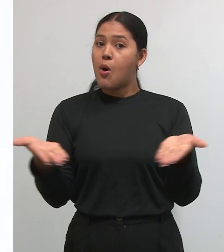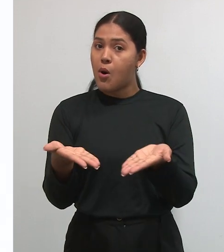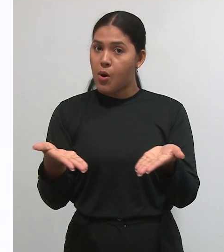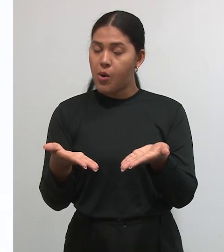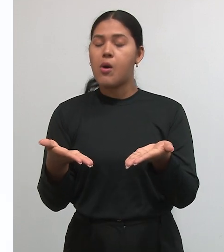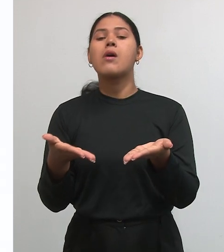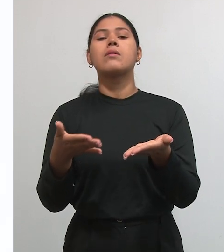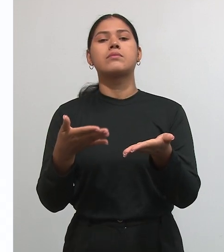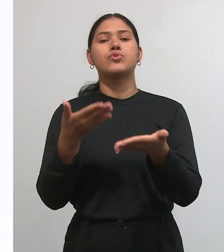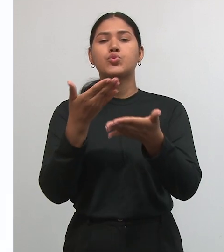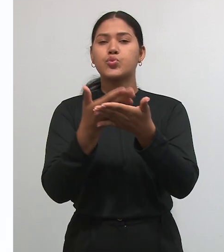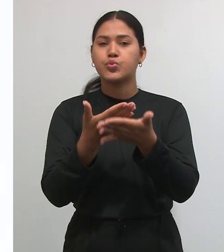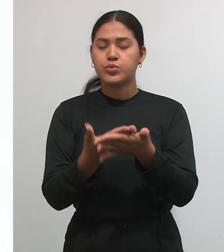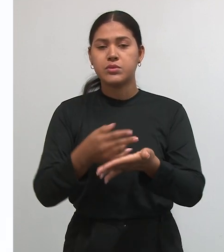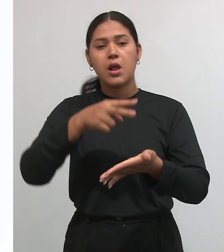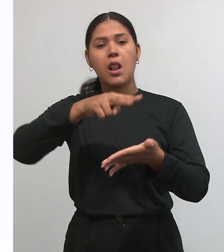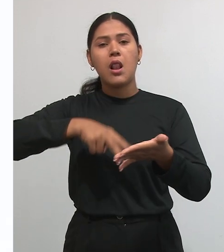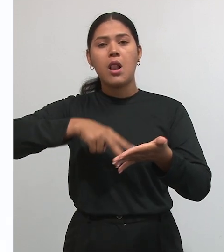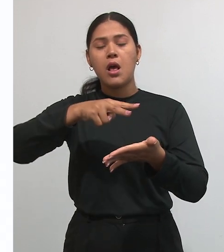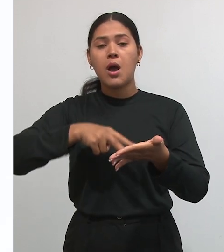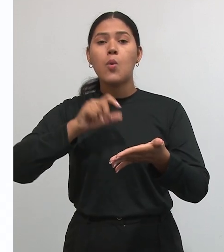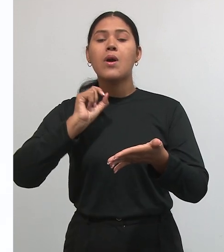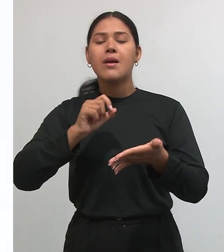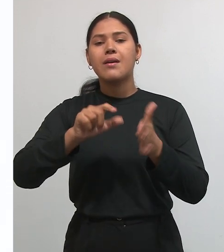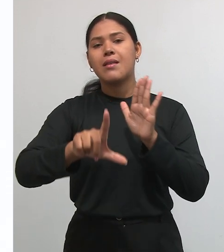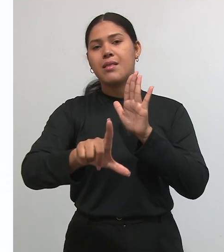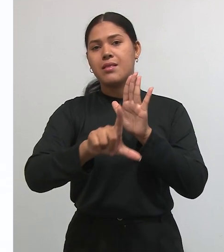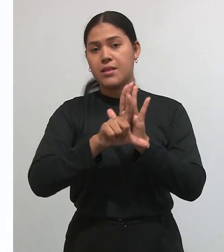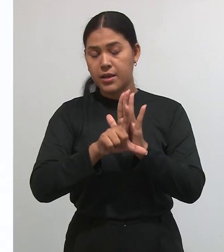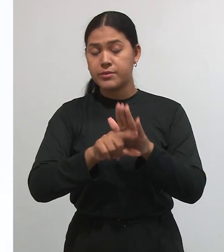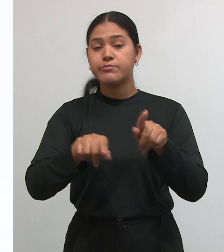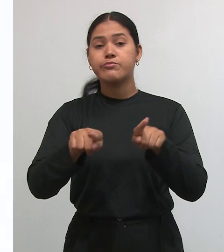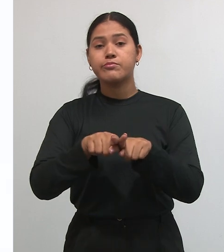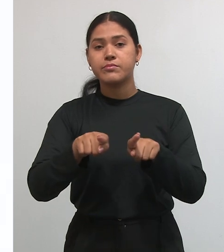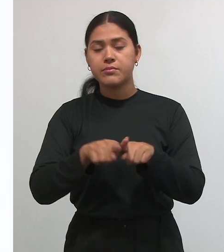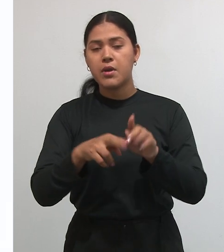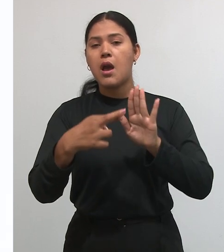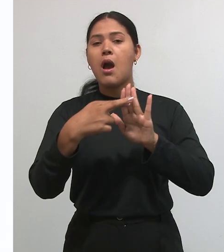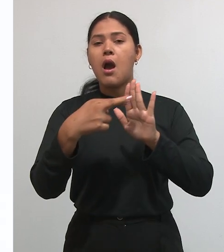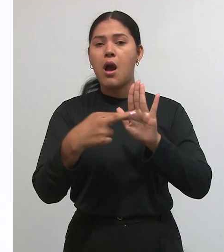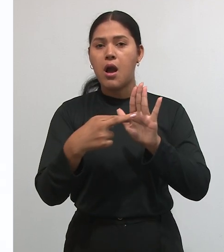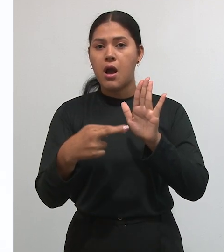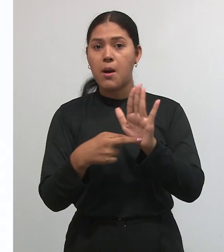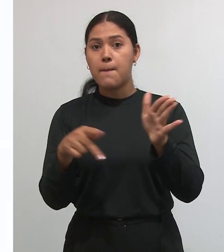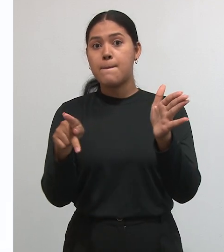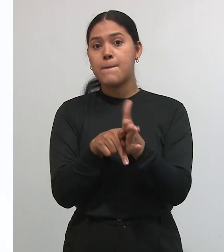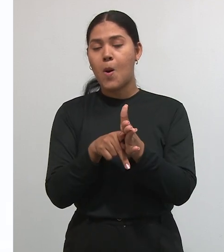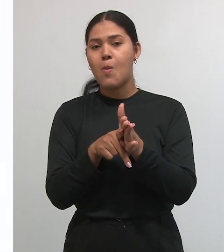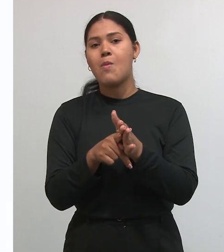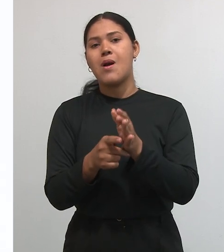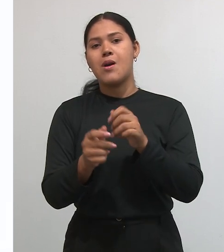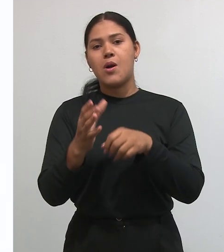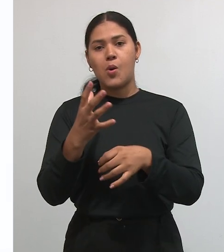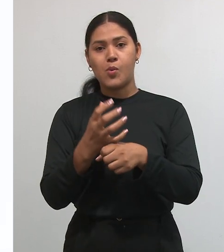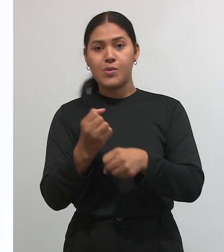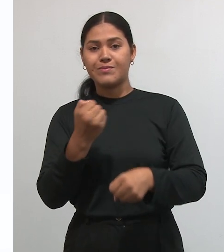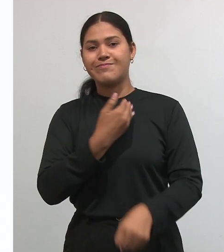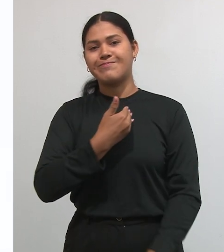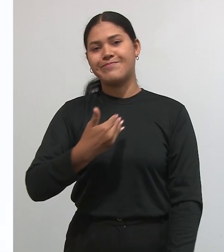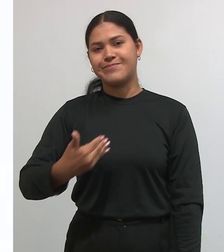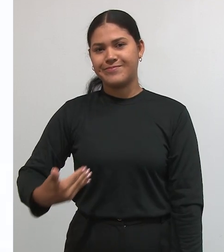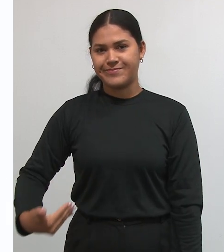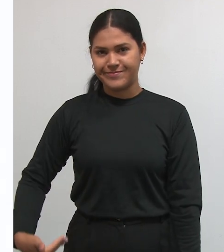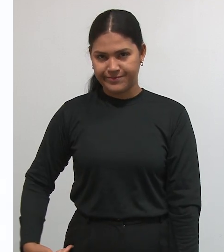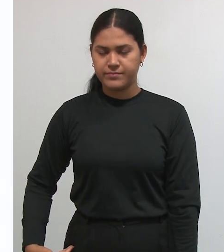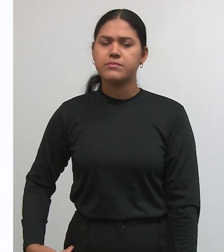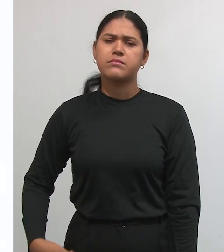menos aprender aqui, introduzir quais são as principais normas aqui da contabilidade pública. Porque, conforme